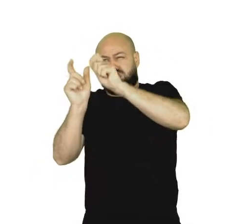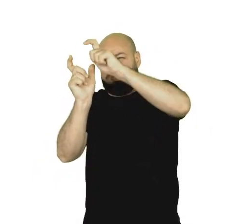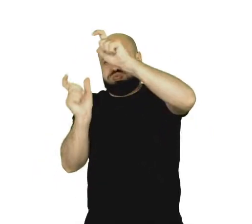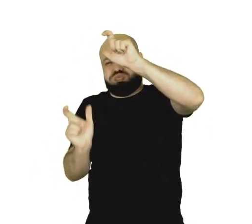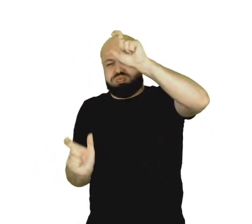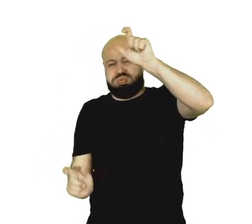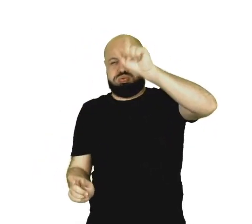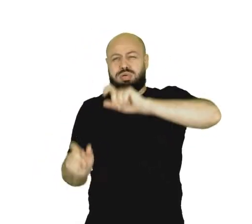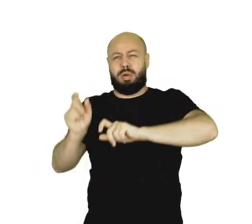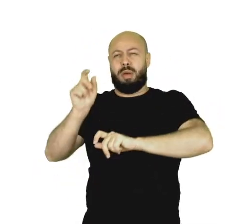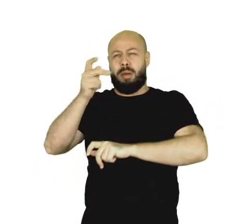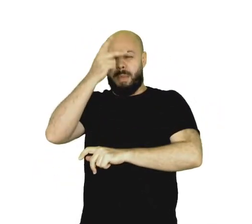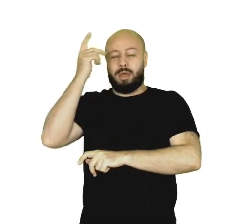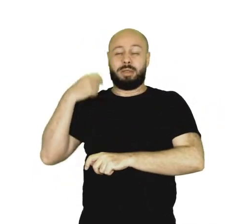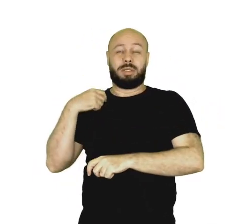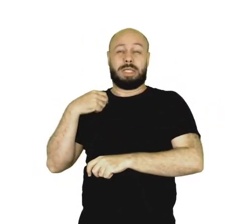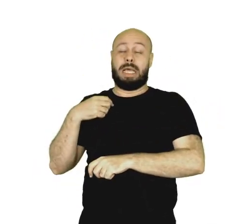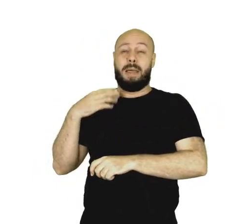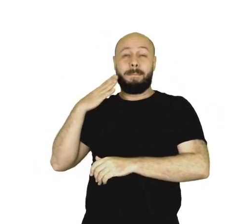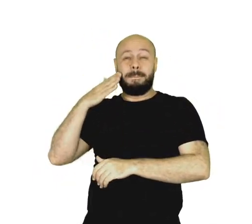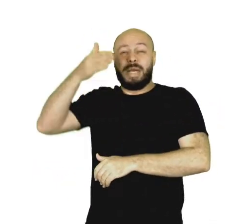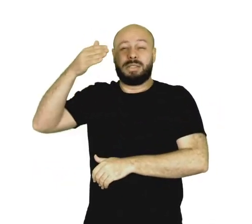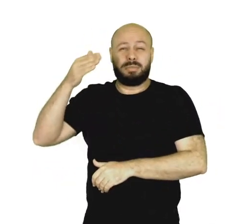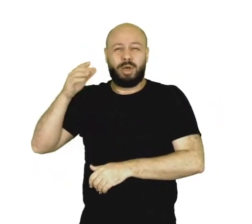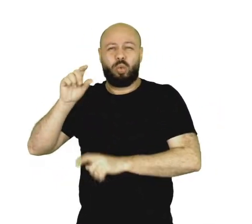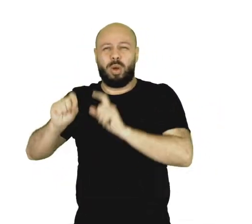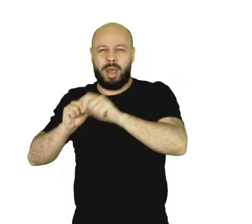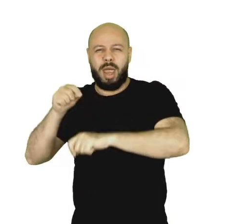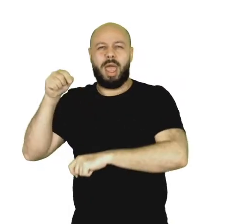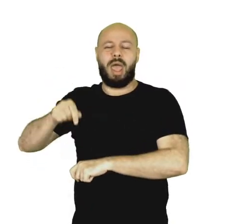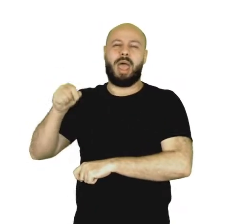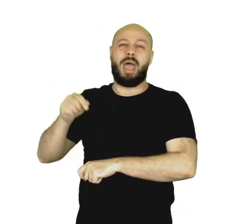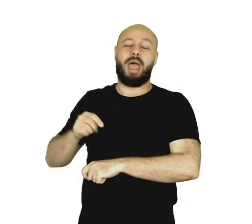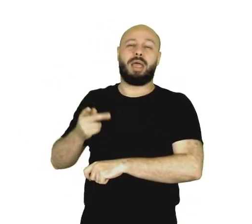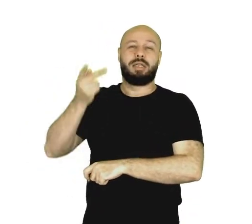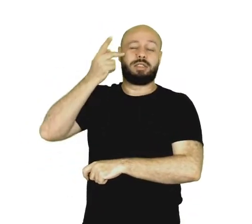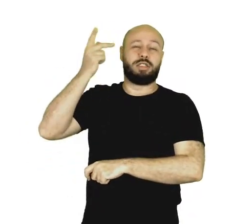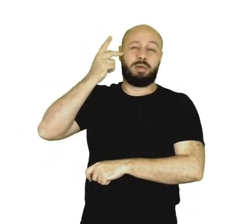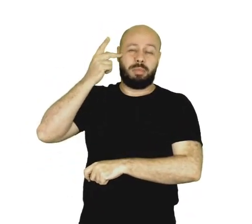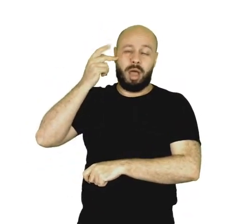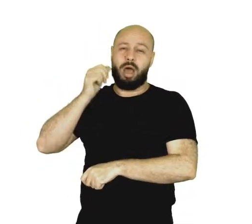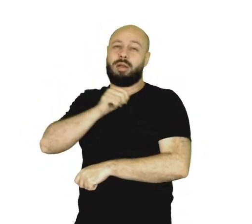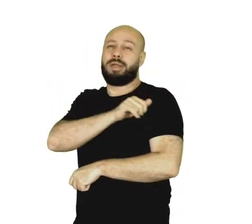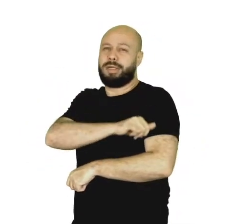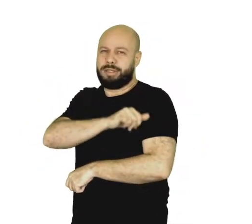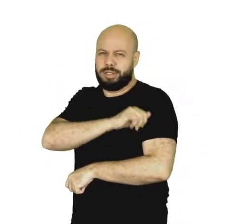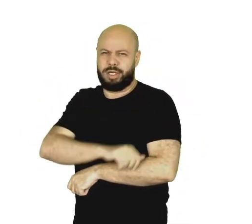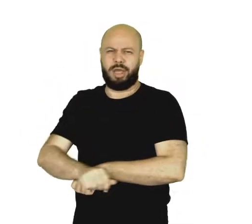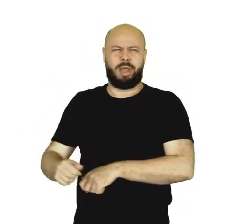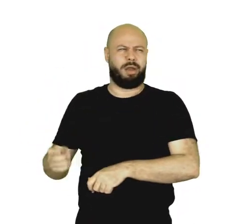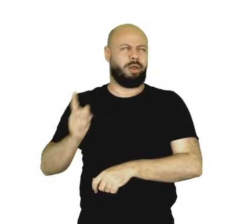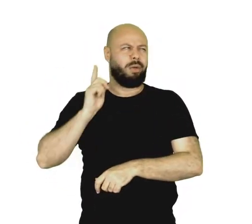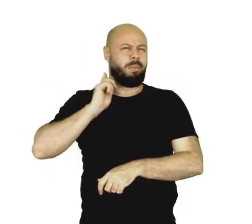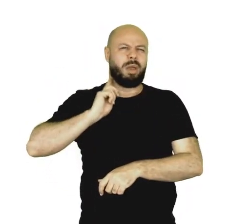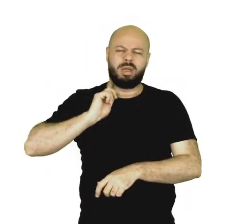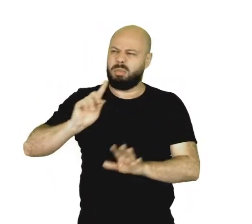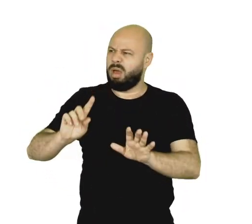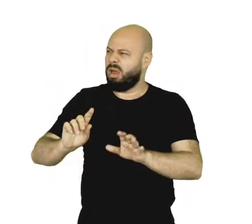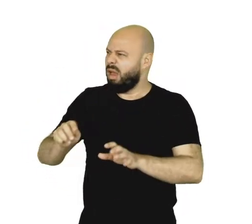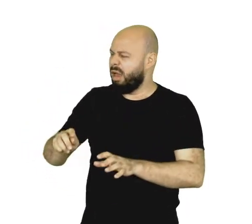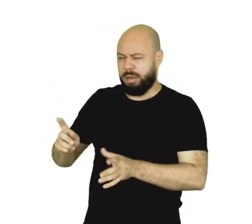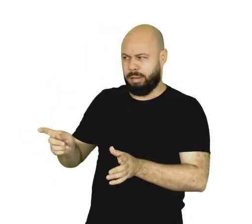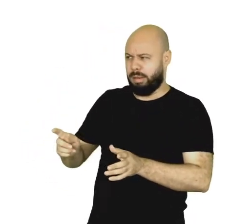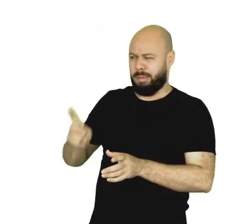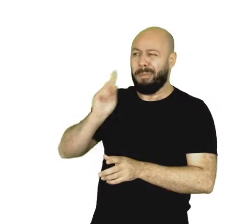especial no estado de São Paulo. Estado de São Paulo, Minas Gerais, Rio de Janeiro, Professora, mas Minas não é litorâneo. Não,